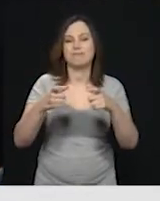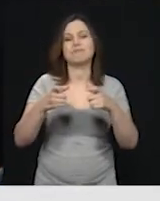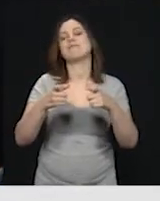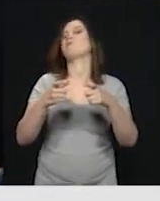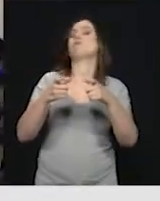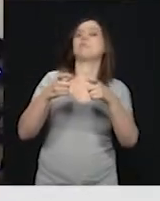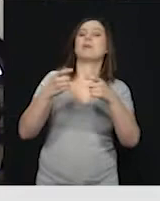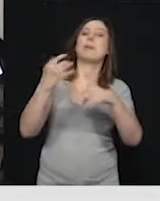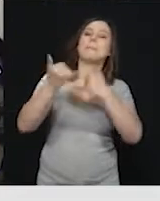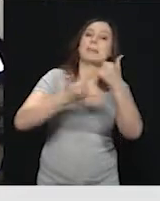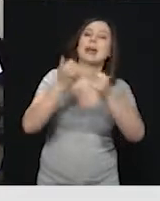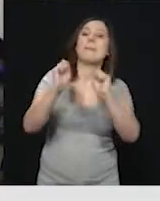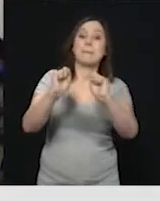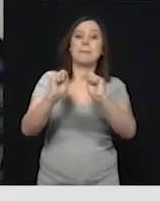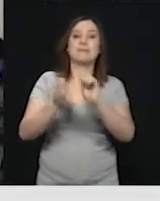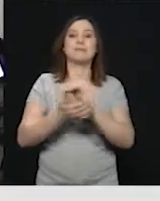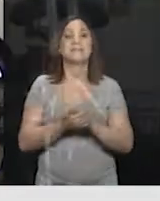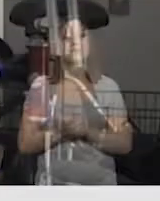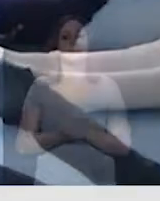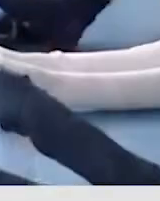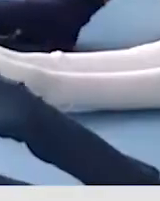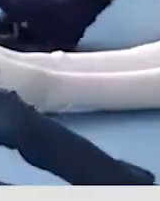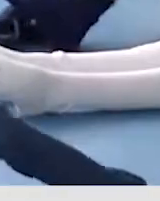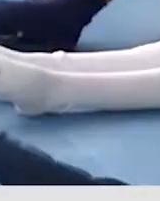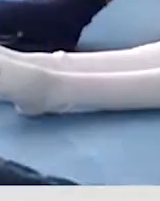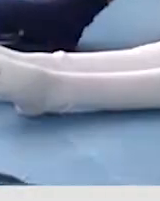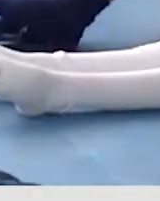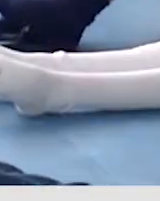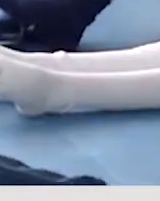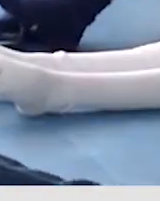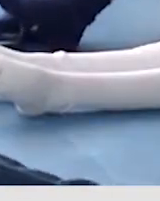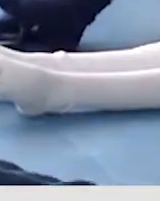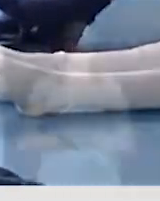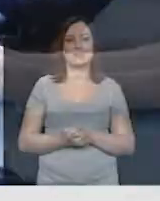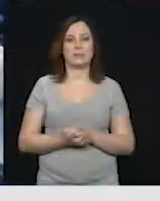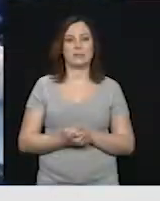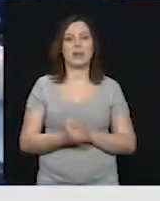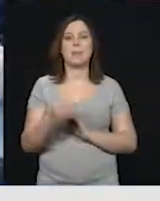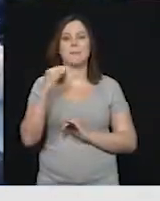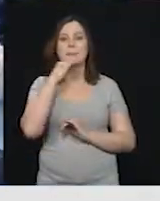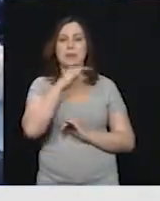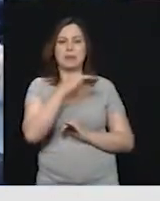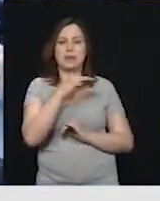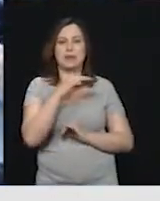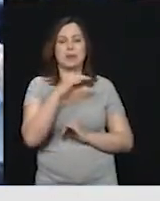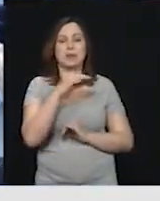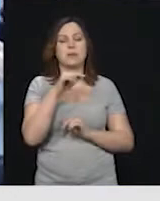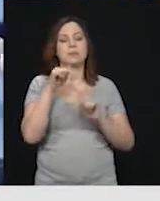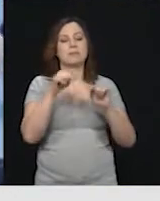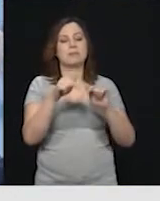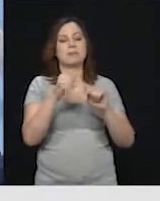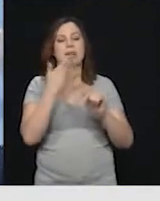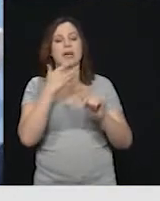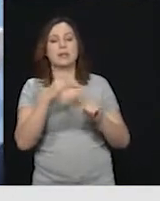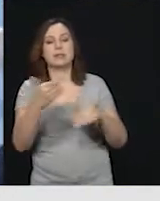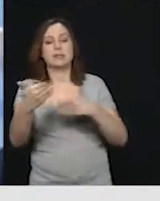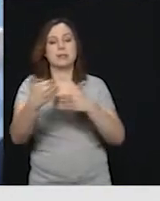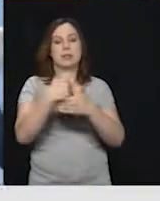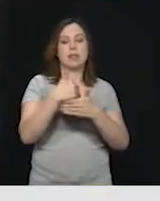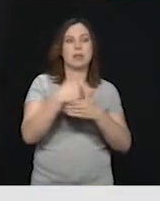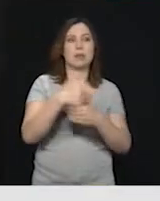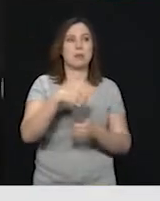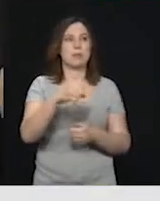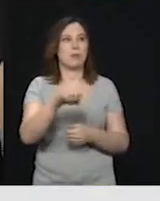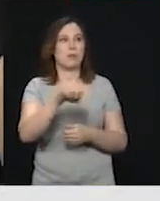um momento um local uma hora na vida dela que ela pode brincar é o que a gente percebe assim quando os meninos